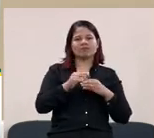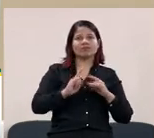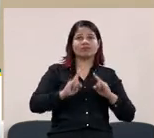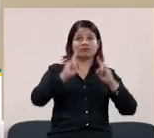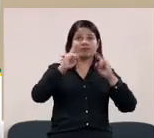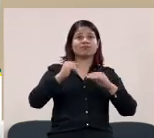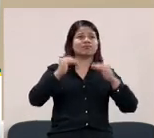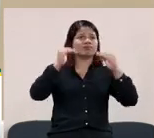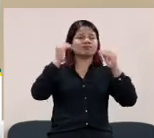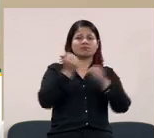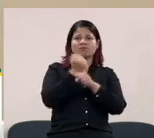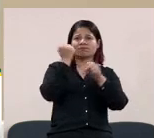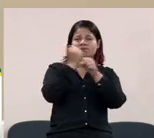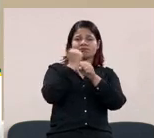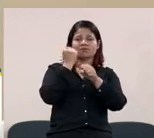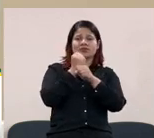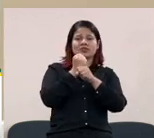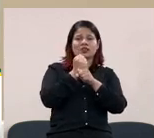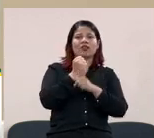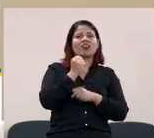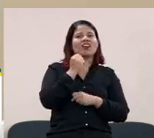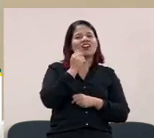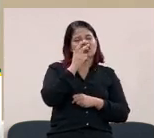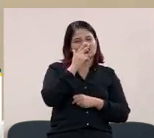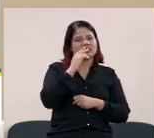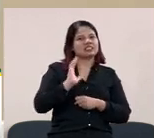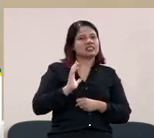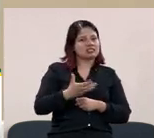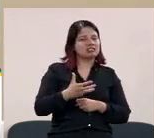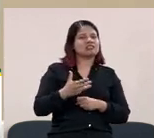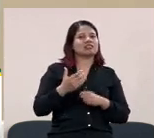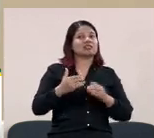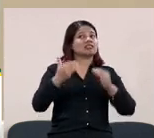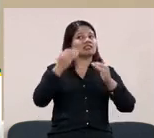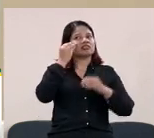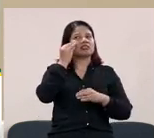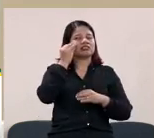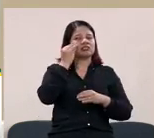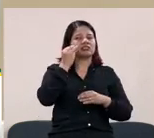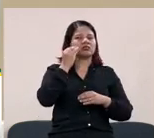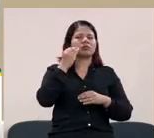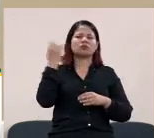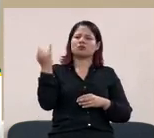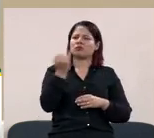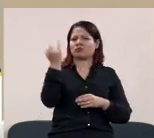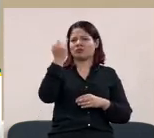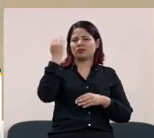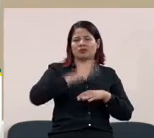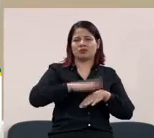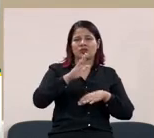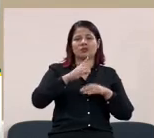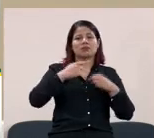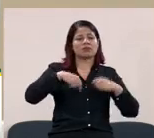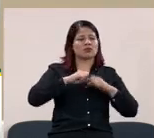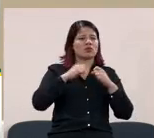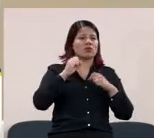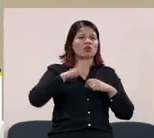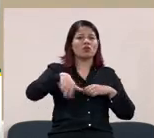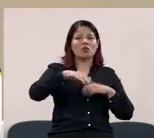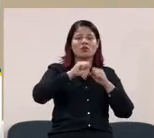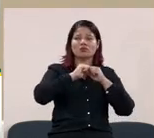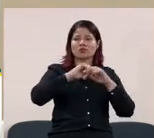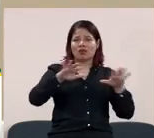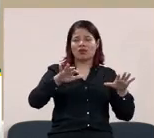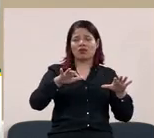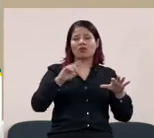importante. Ele é um projeto audacioso, ele é um projeto importante, mas eu acho que é importante socializar aqui nessa plenária que ele não é o